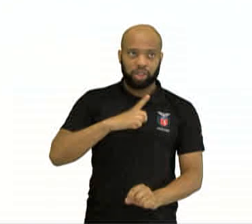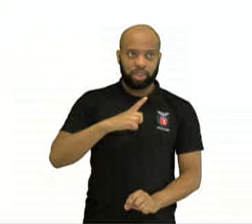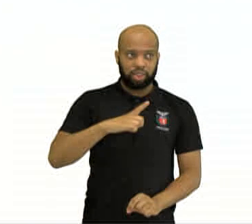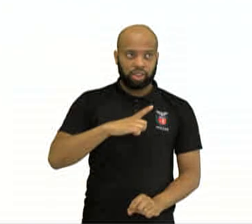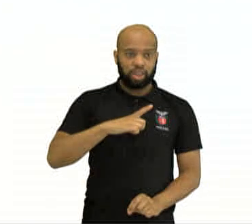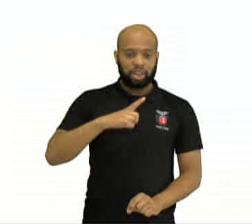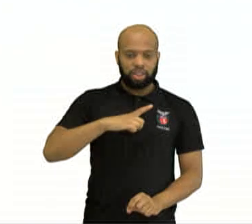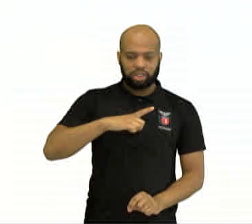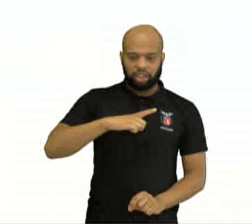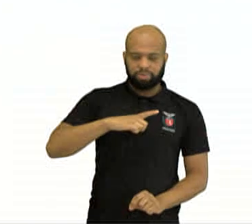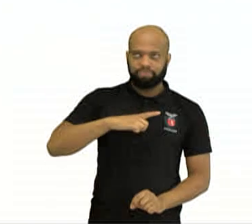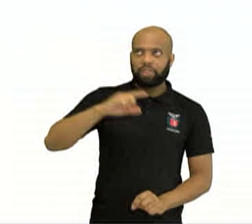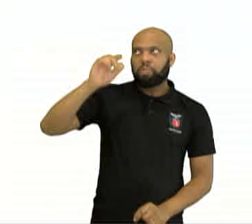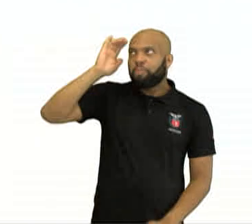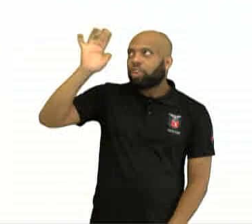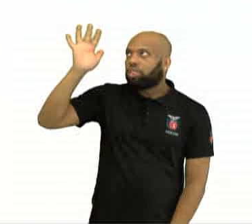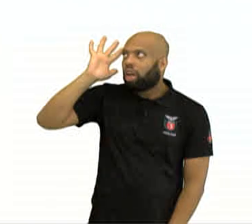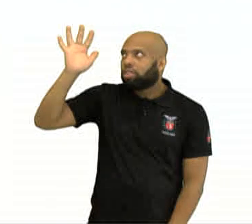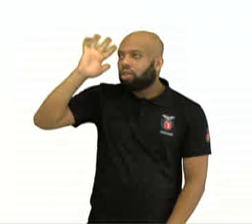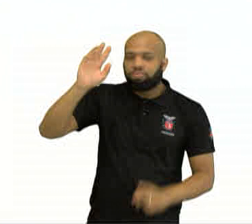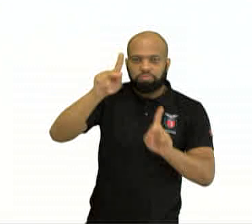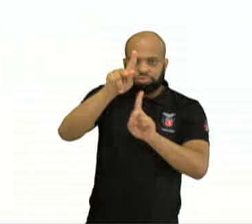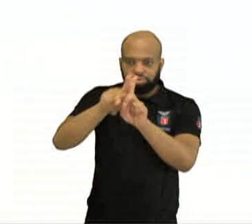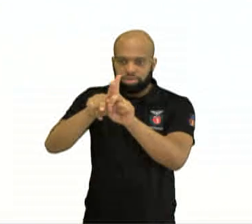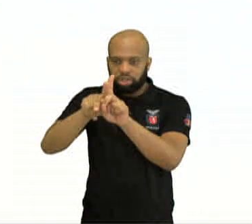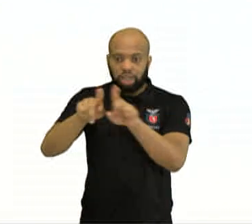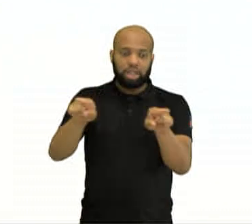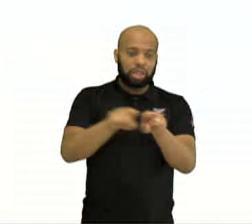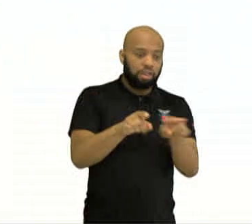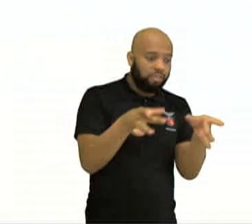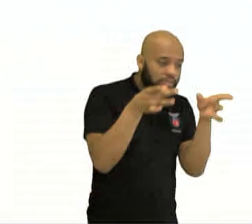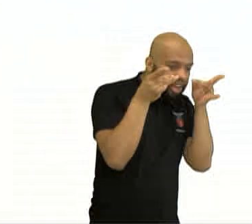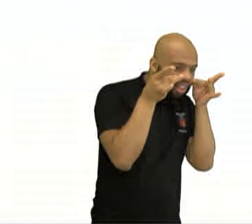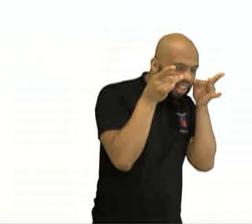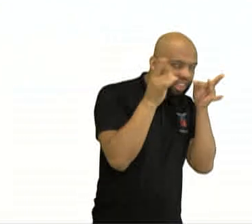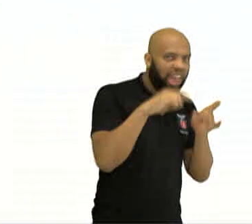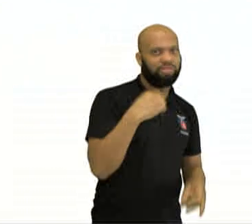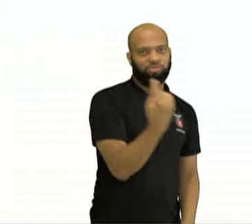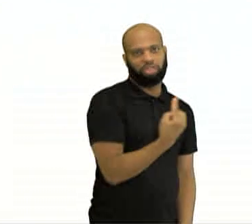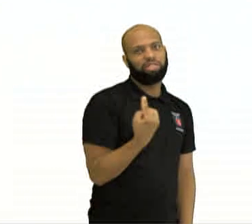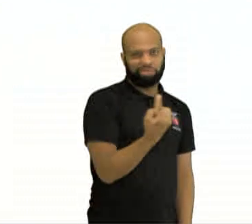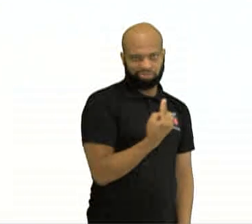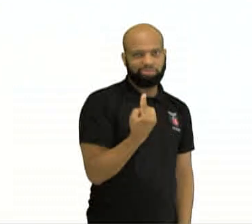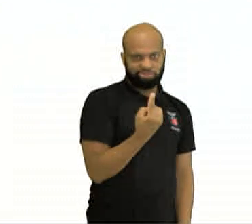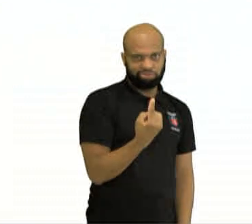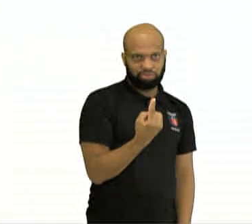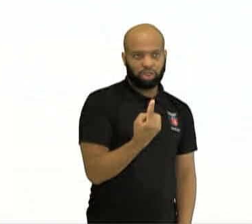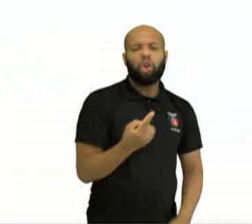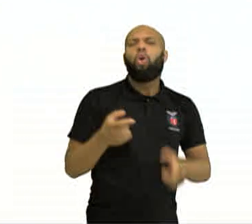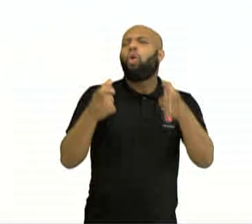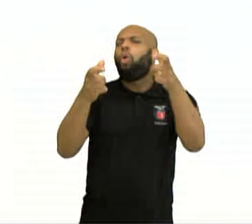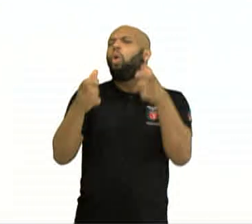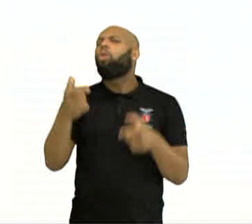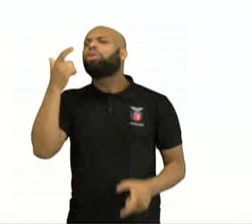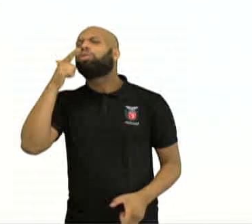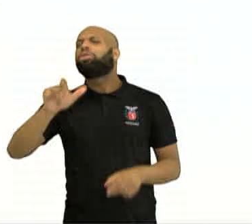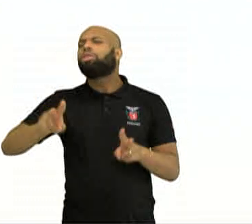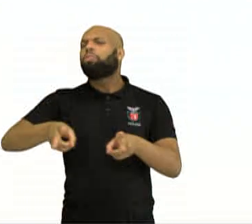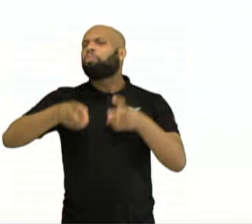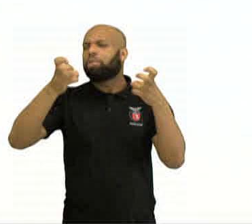mundo imaginário da personagem e realidade da solidão. Em que trecho isso pode ser